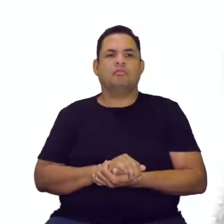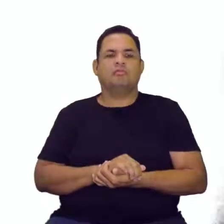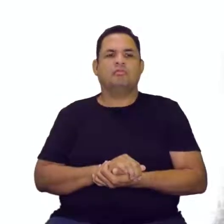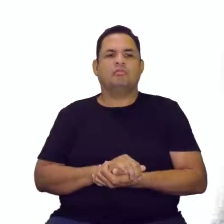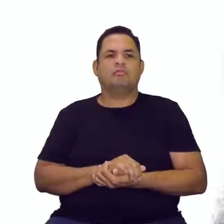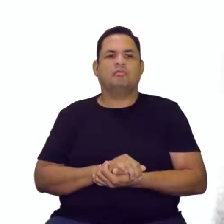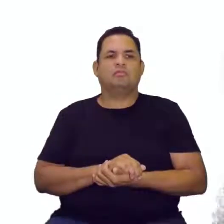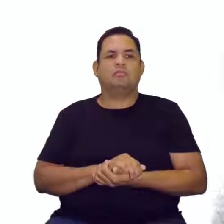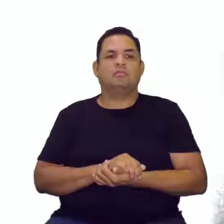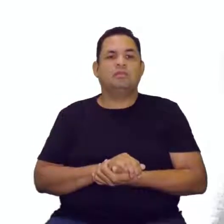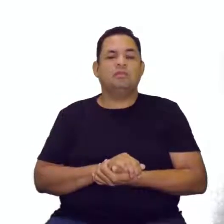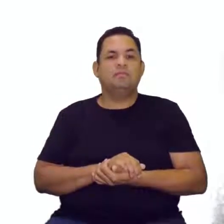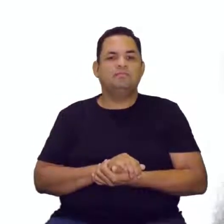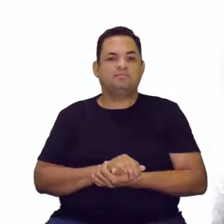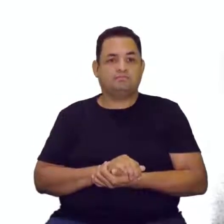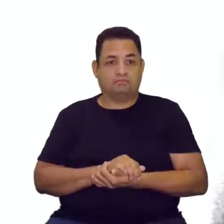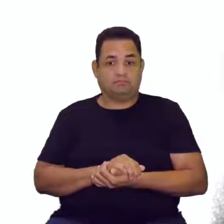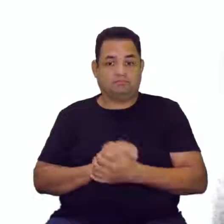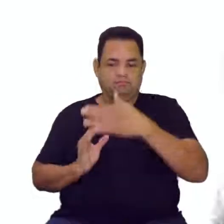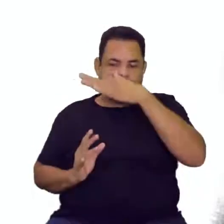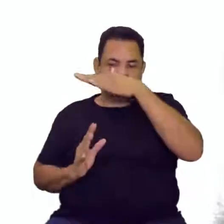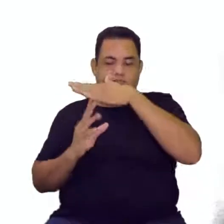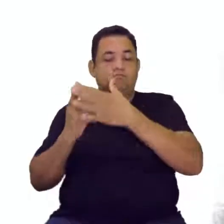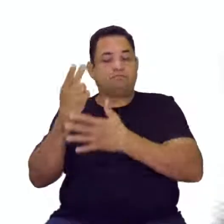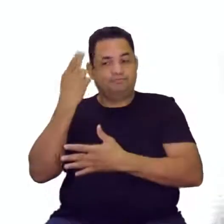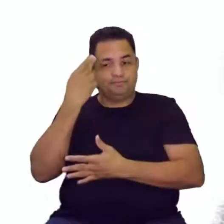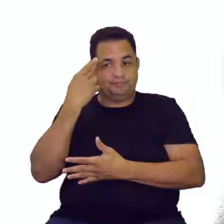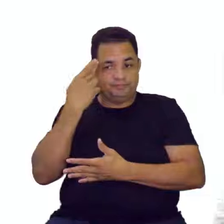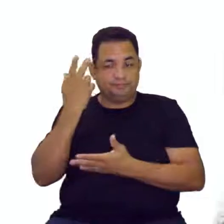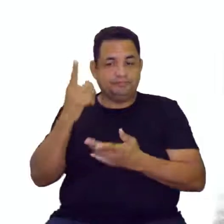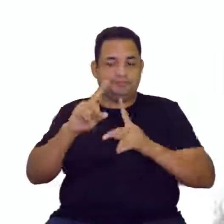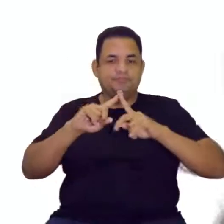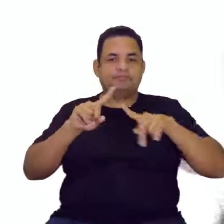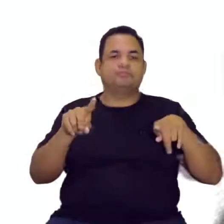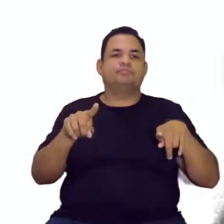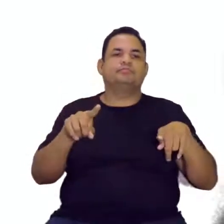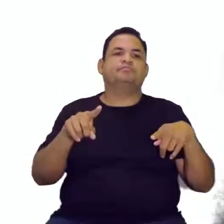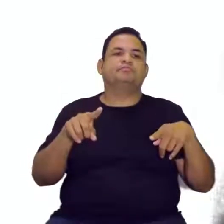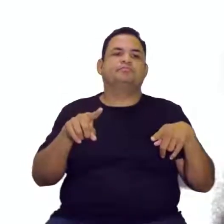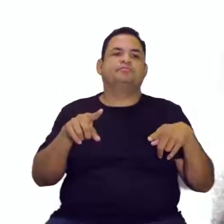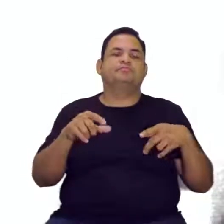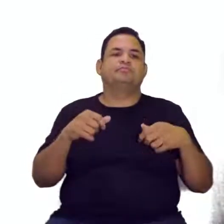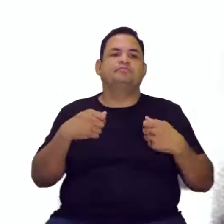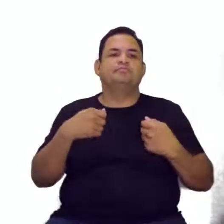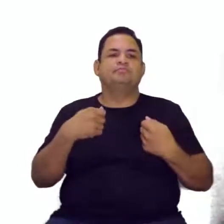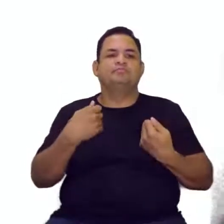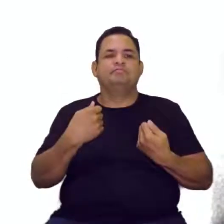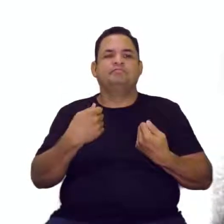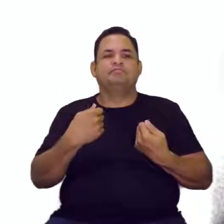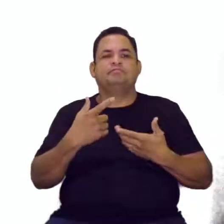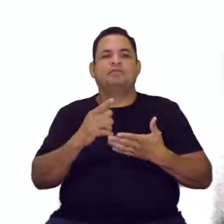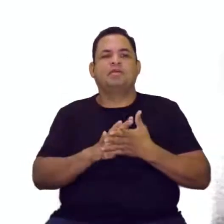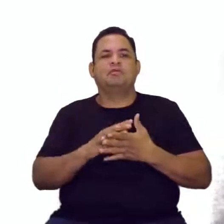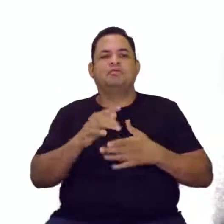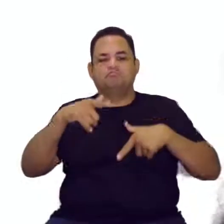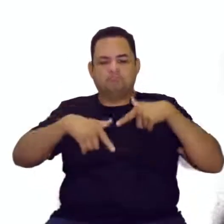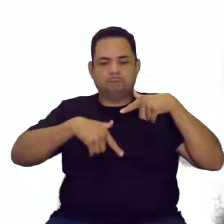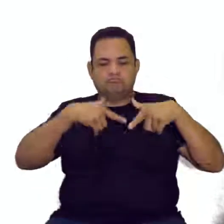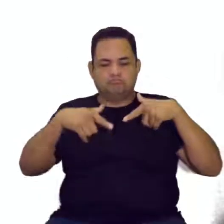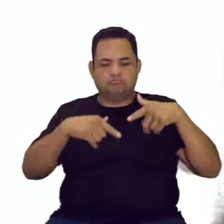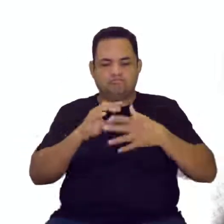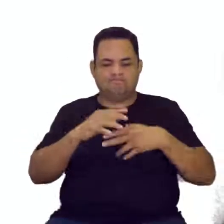Bom, a gente viu que o efeito estufa ele é natural. Porém, a gente tem algumas atividades humanas